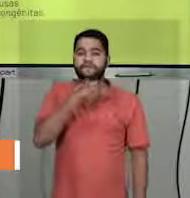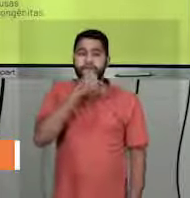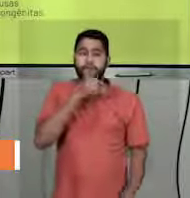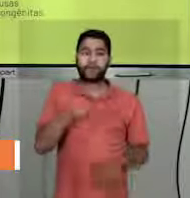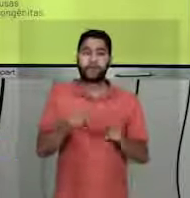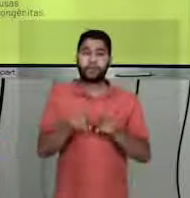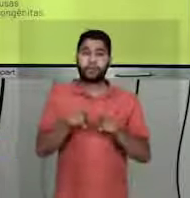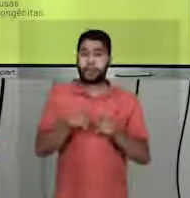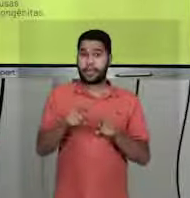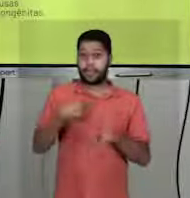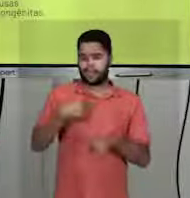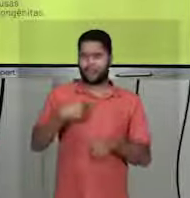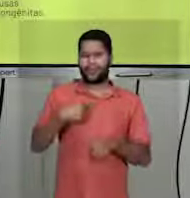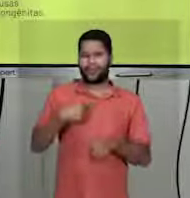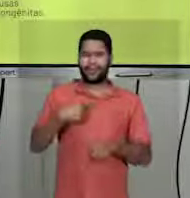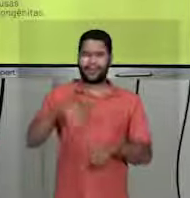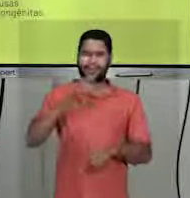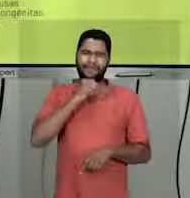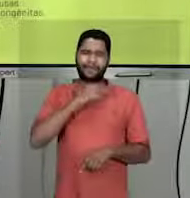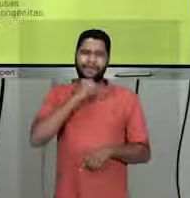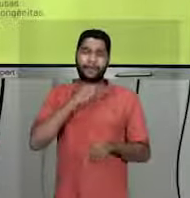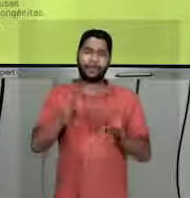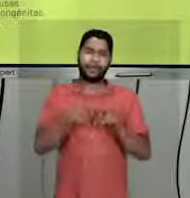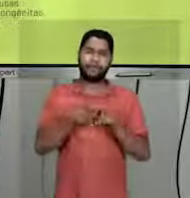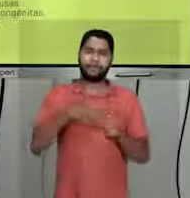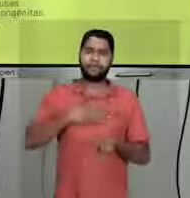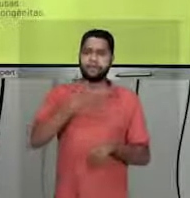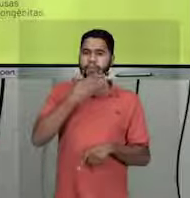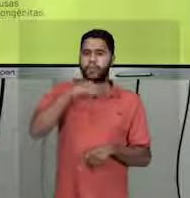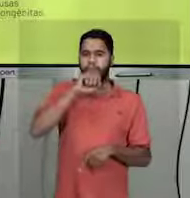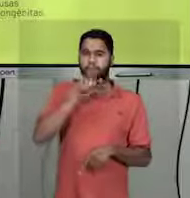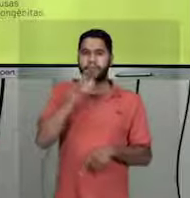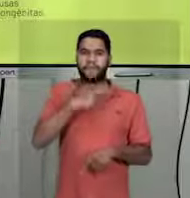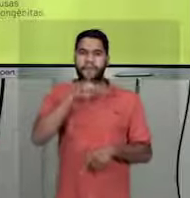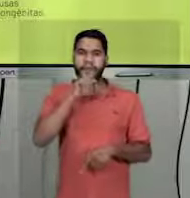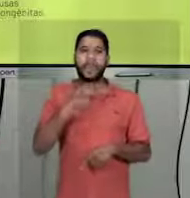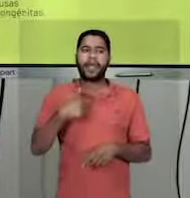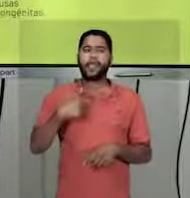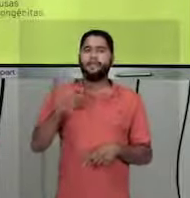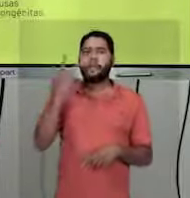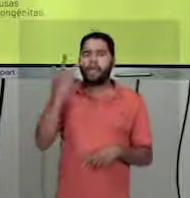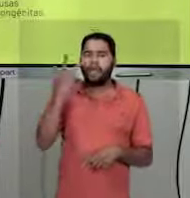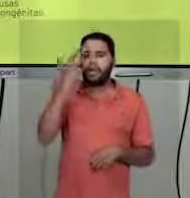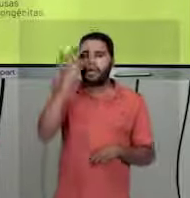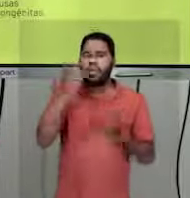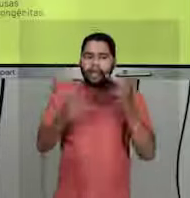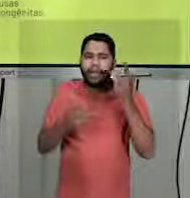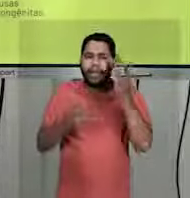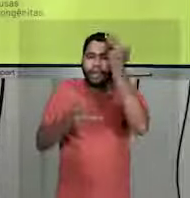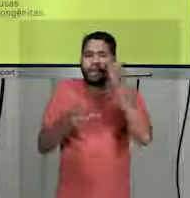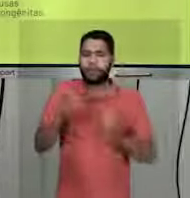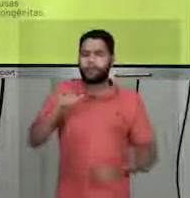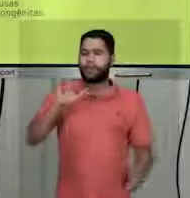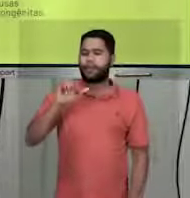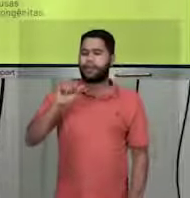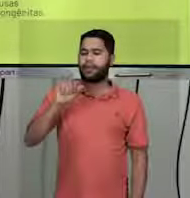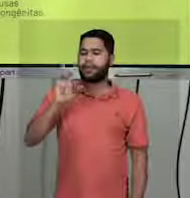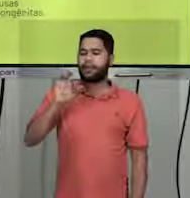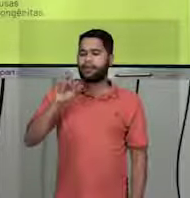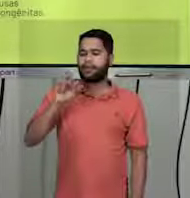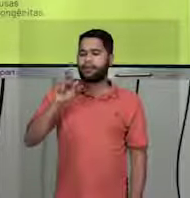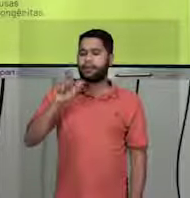tenho mais idade, os pais, né, a gente que vai fazer, eu vou fazer uma cirurgia de catarata, porque é comum essa